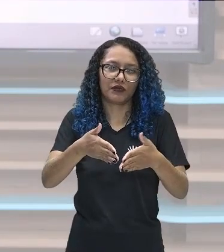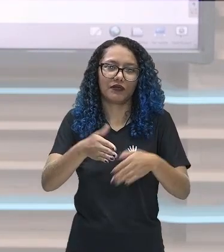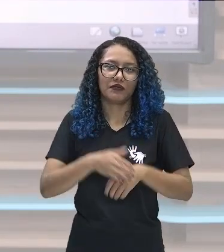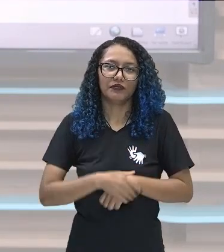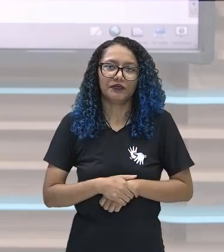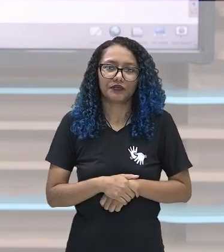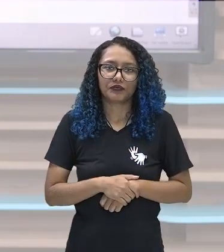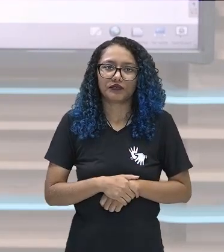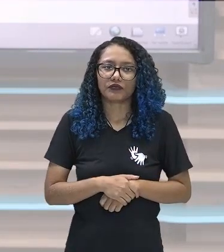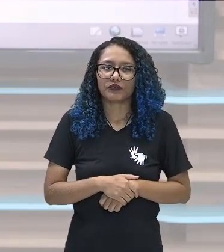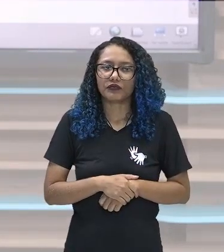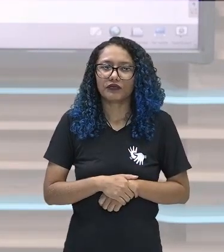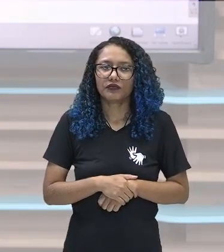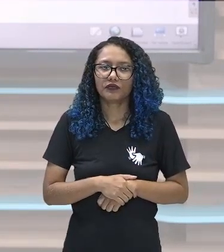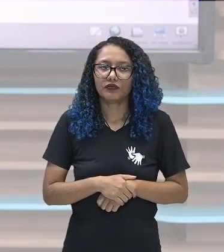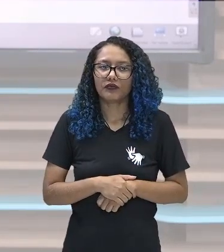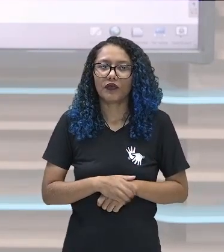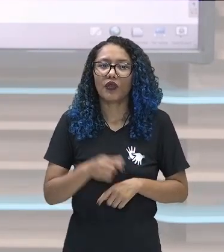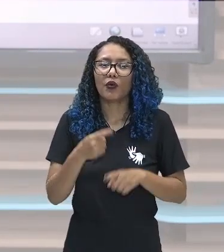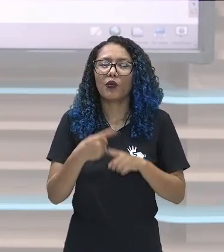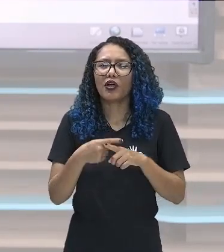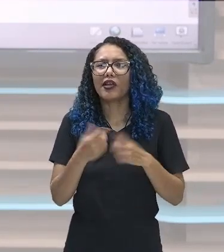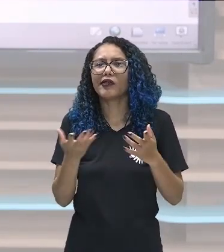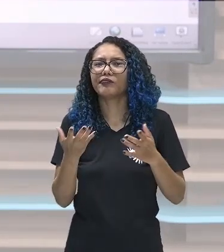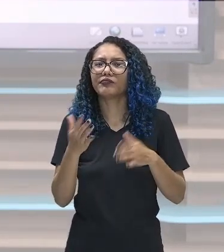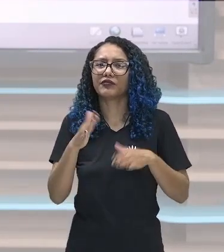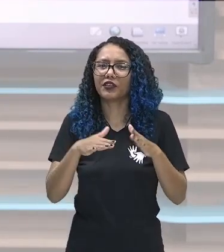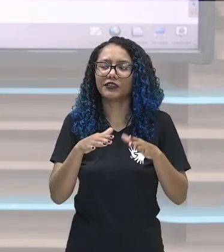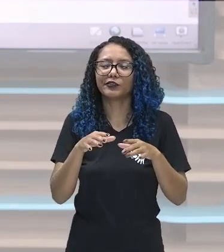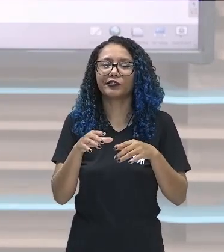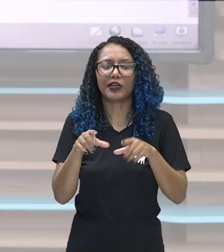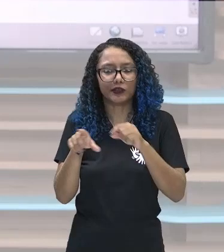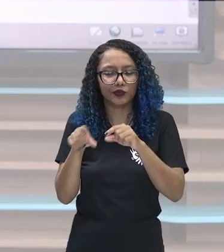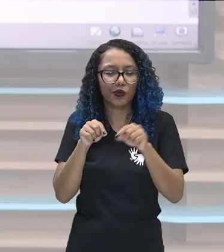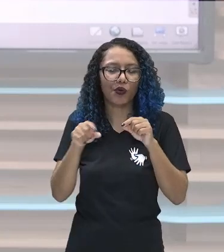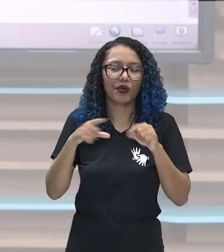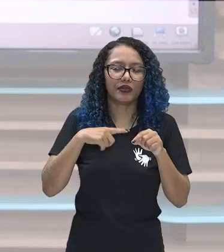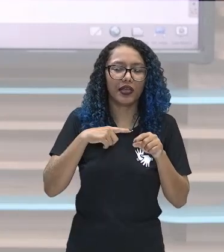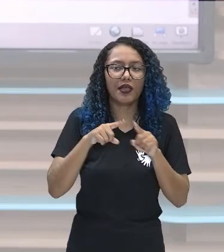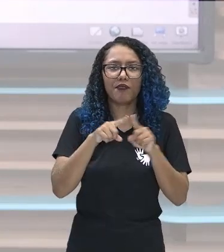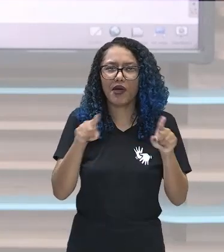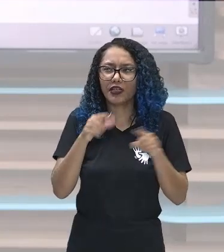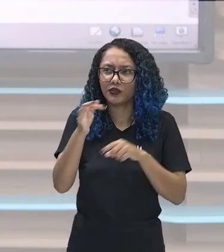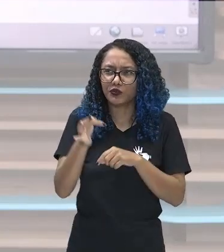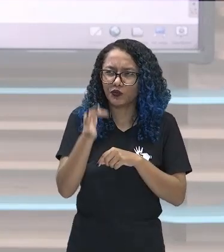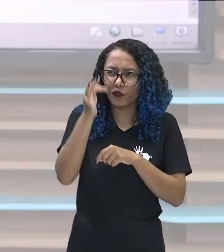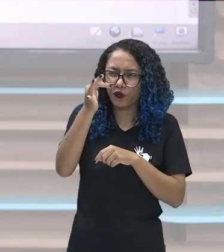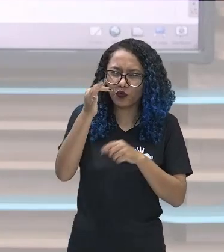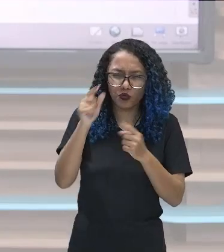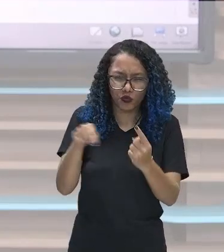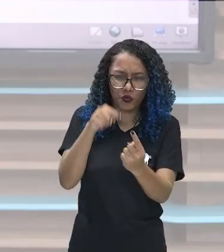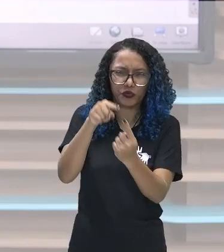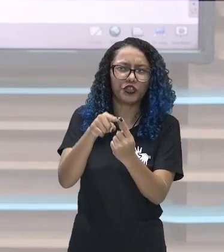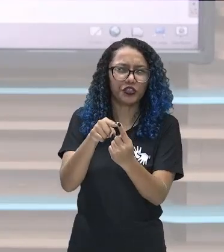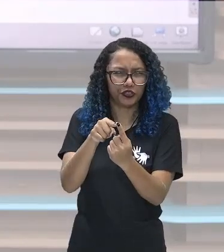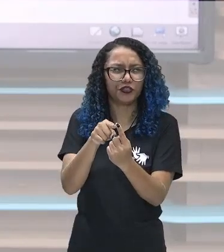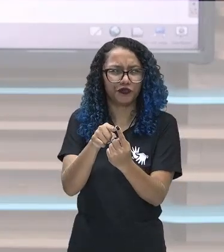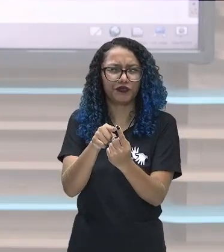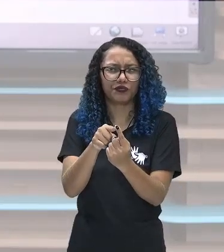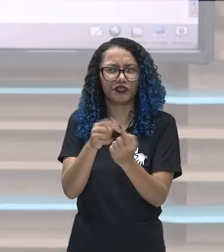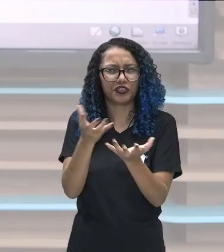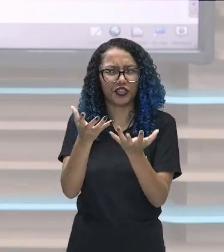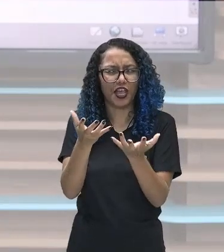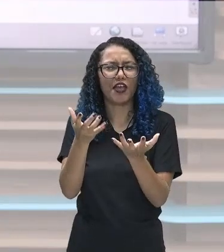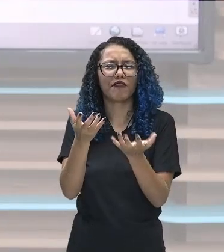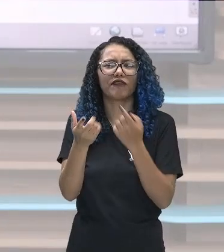porque, né, o percurso aqui é legal, mas a gente tem lá uma visão na frente, né, de onde eu quero chegar. Quando você